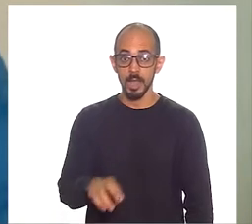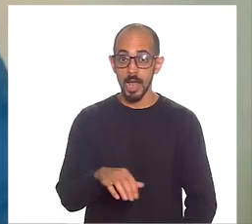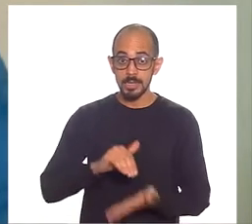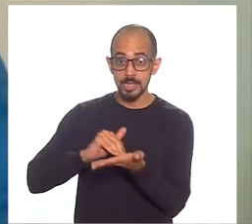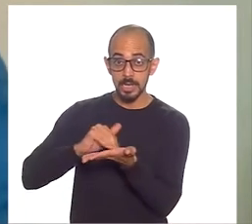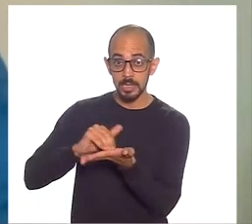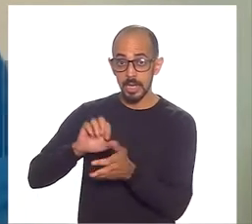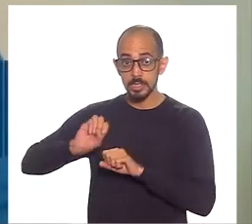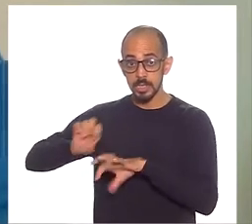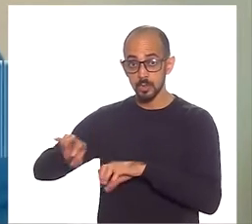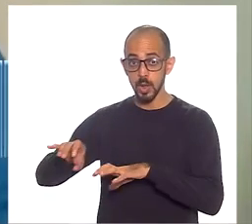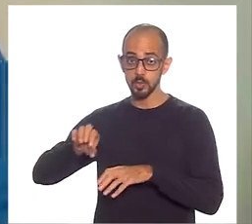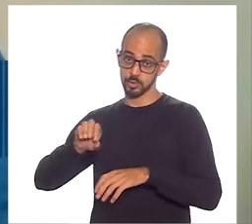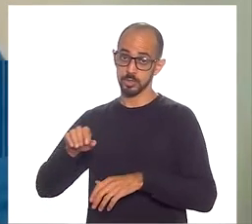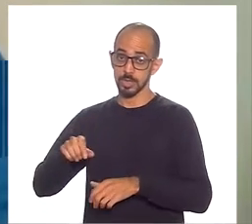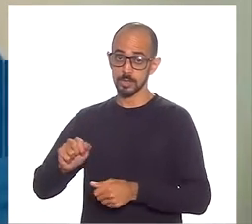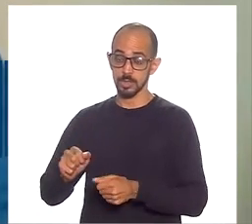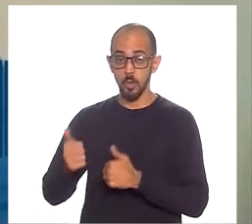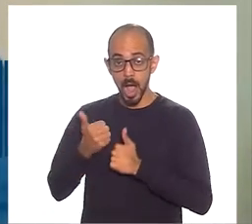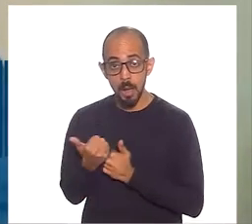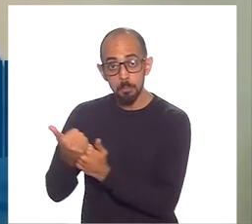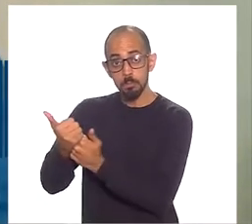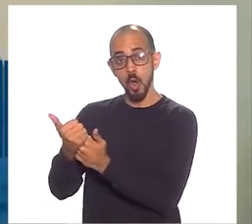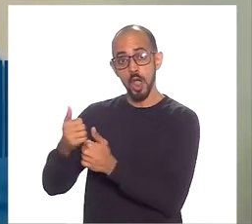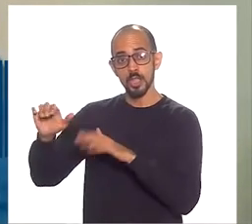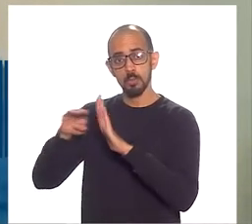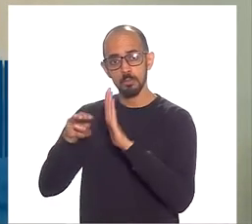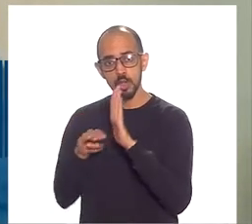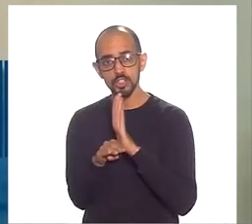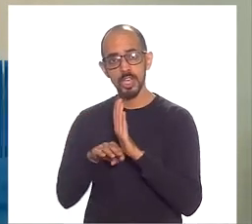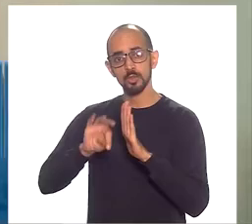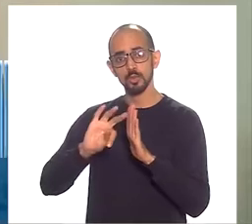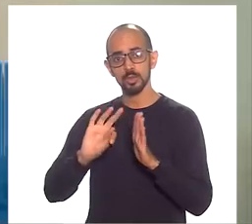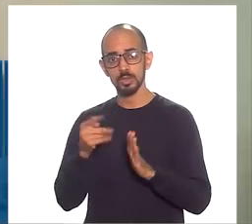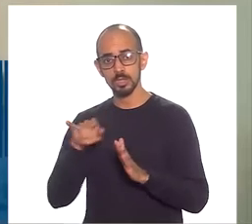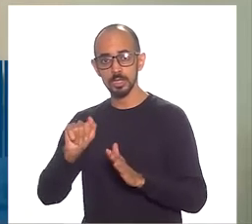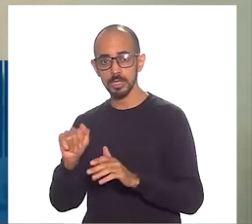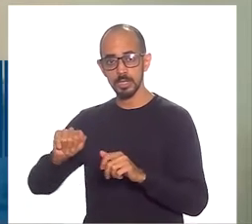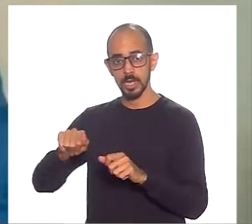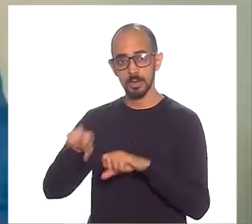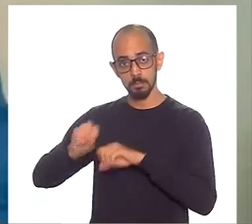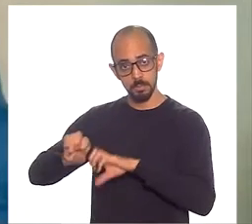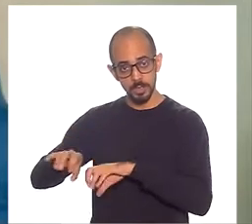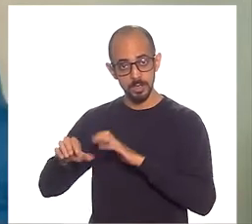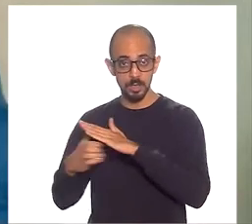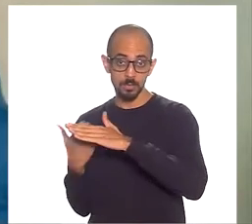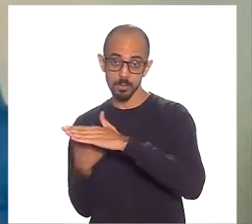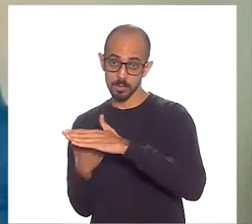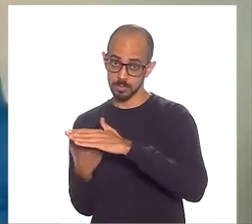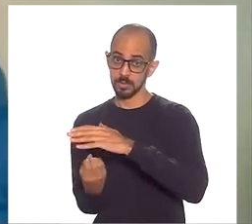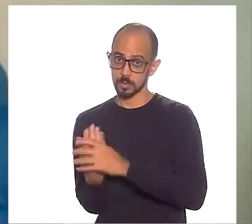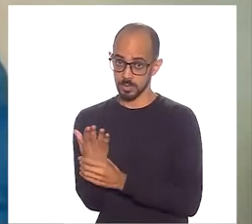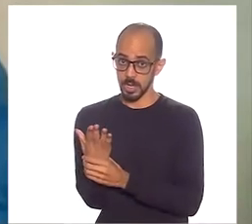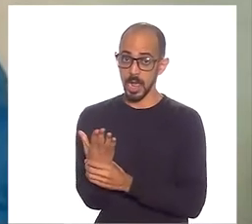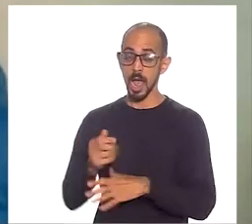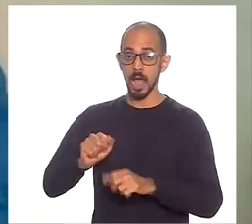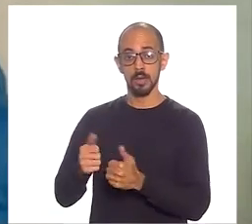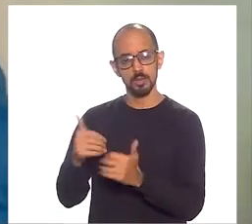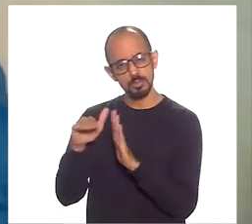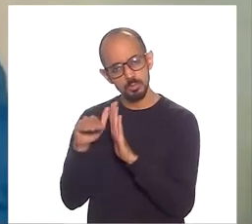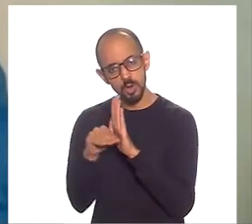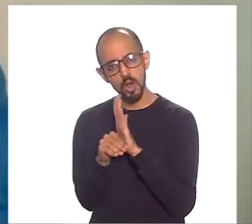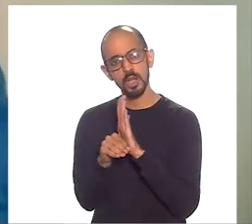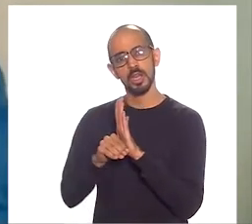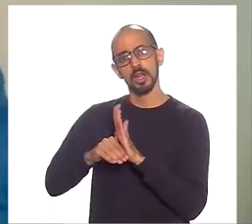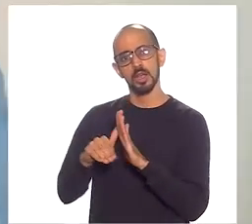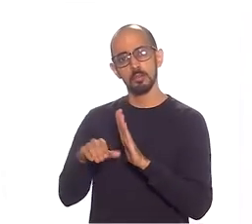A Secretaria Estadual de Educação apoia o projeto Trilha Empreendedora, alinhando as disciplinas ofertadas nesse programa à Base